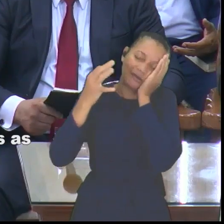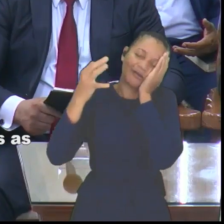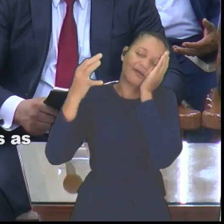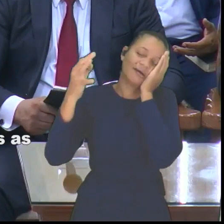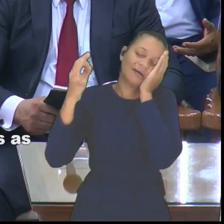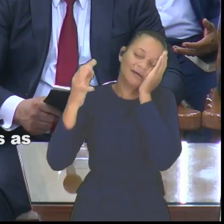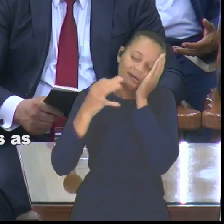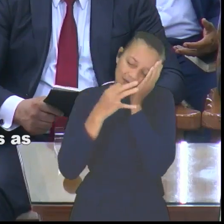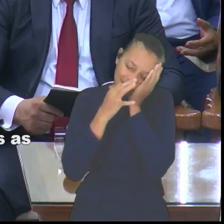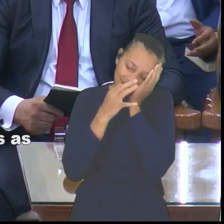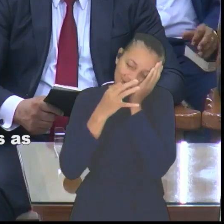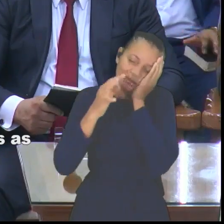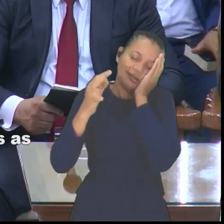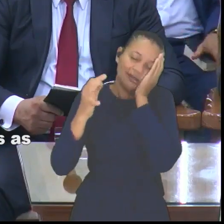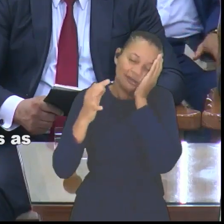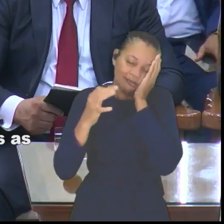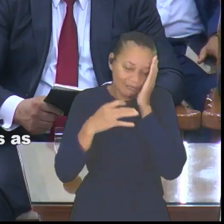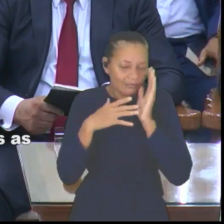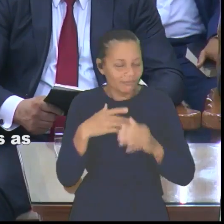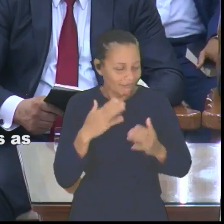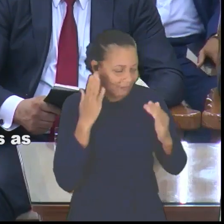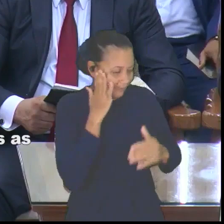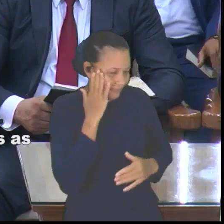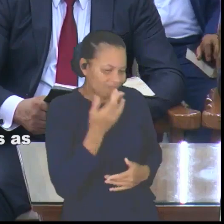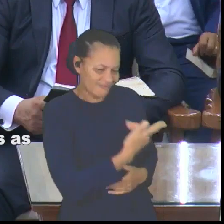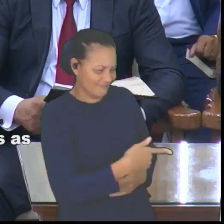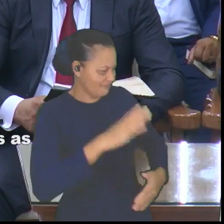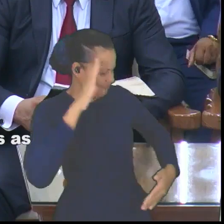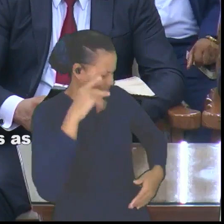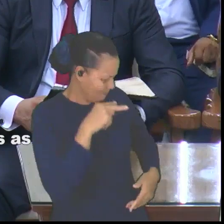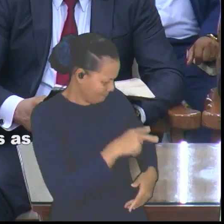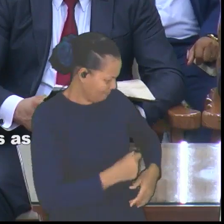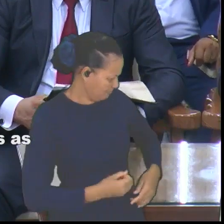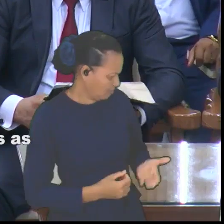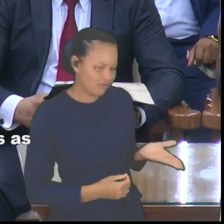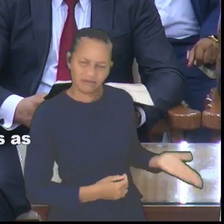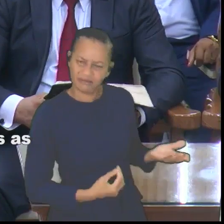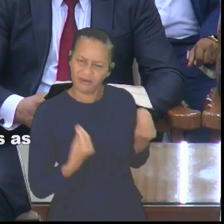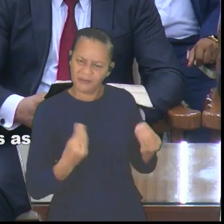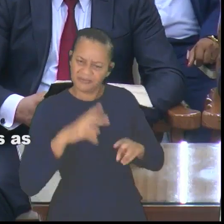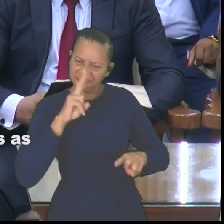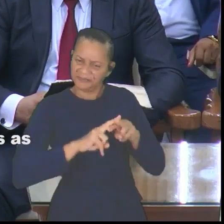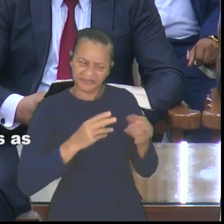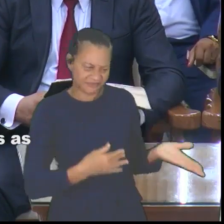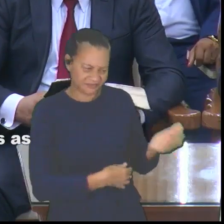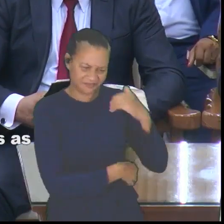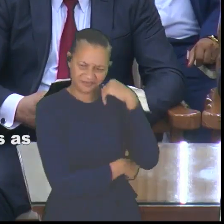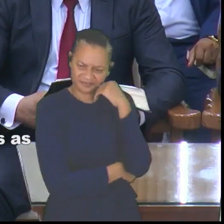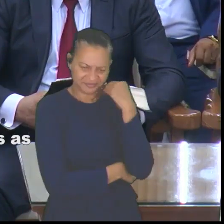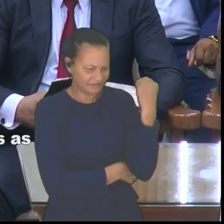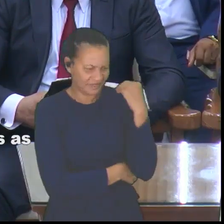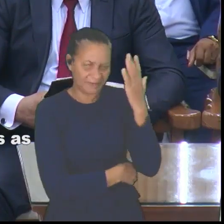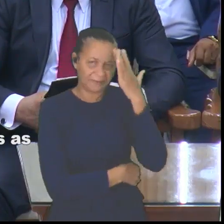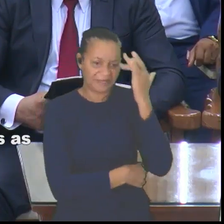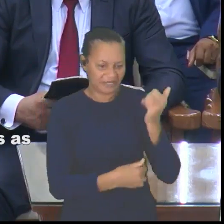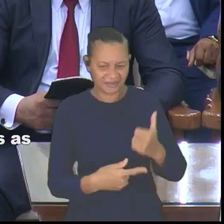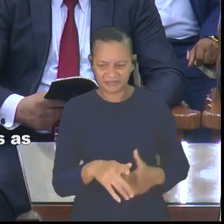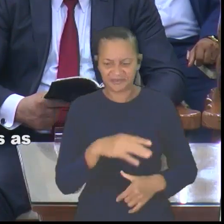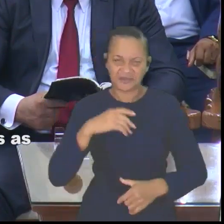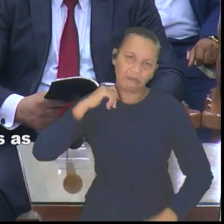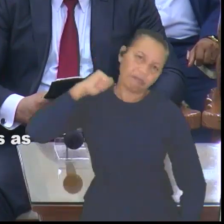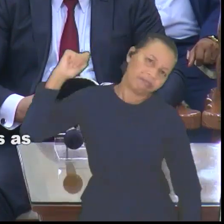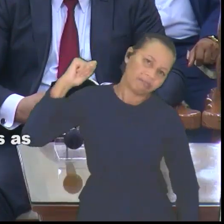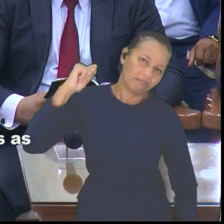Lá dormindo. Imagina os soldados vendo aquela cena. O cara lá preso. Aqui, amanhã vai para a